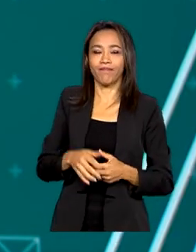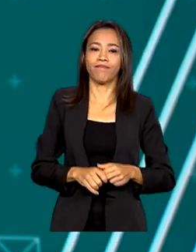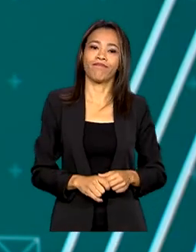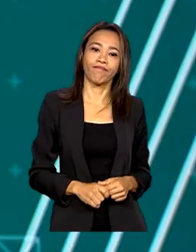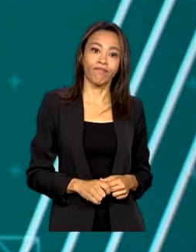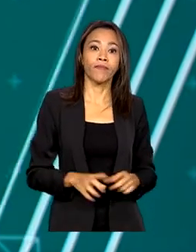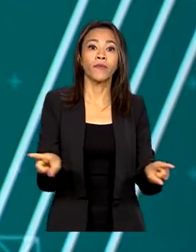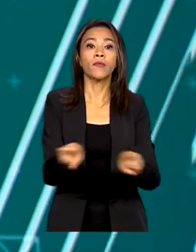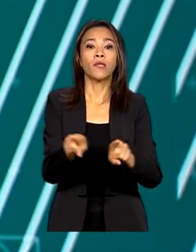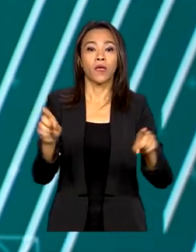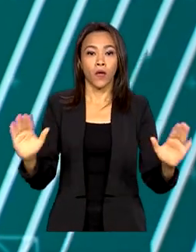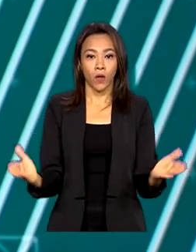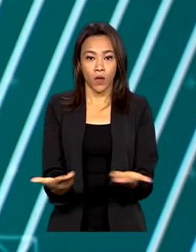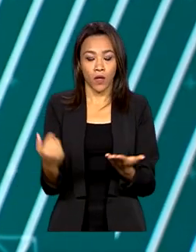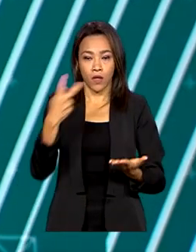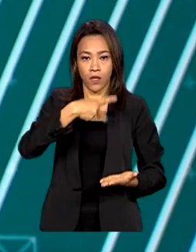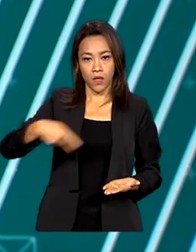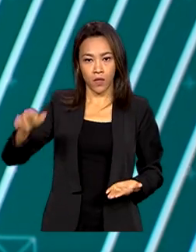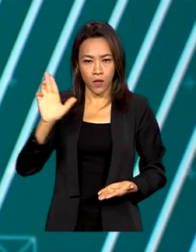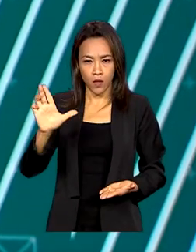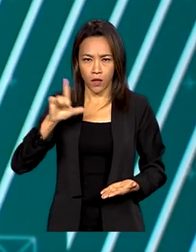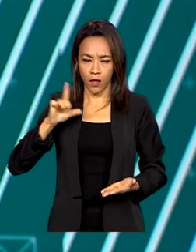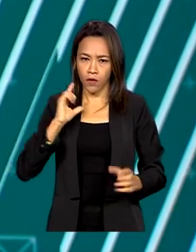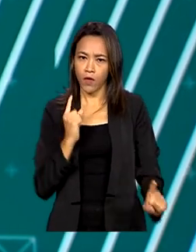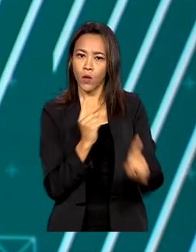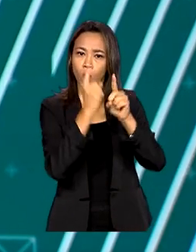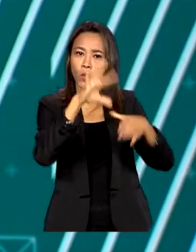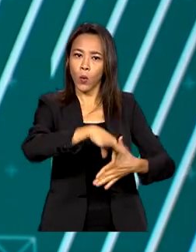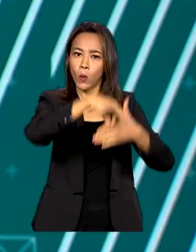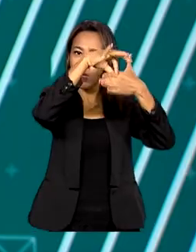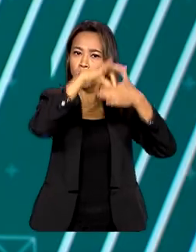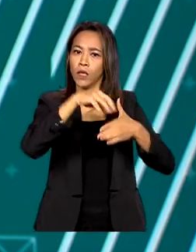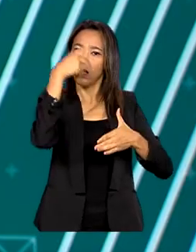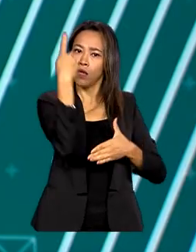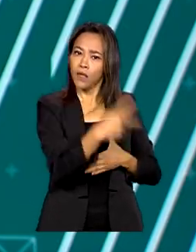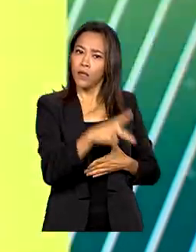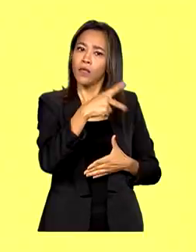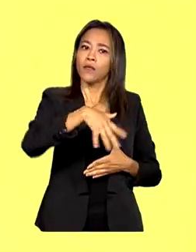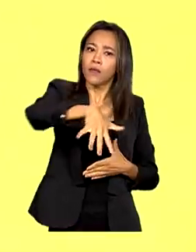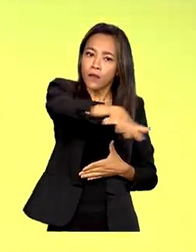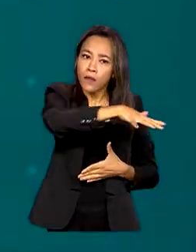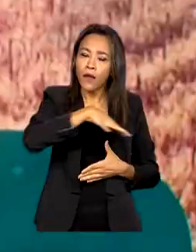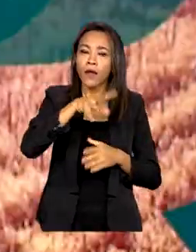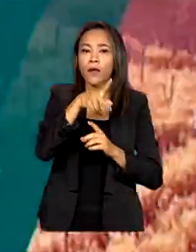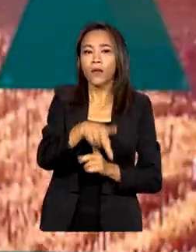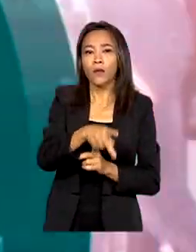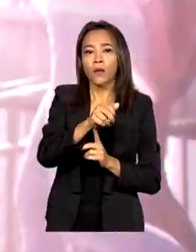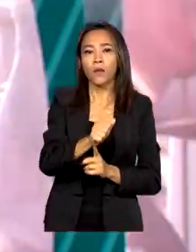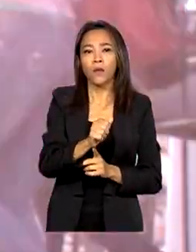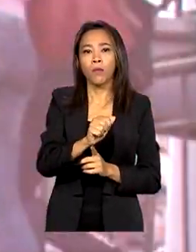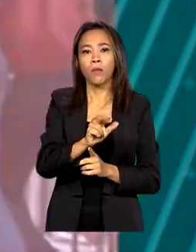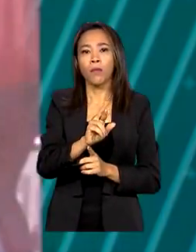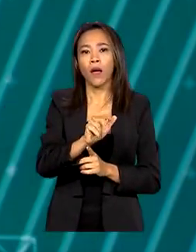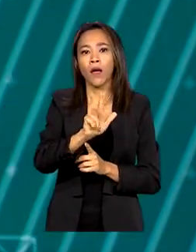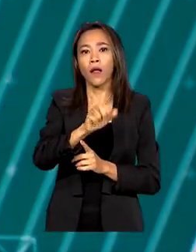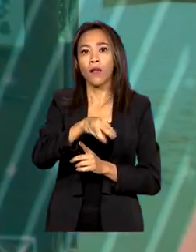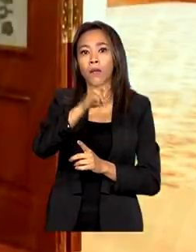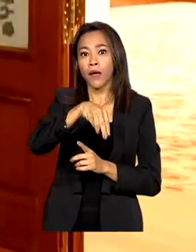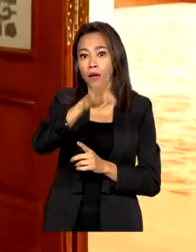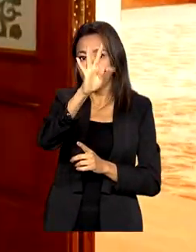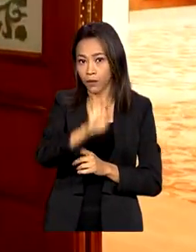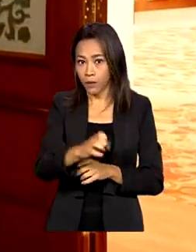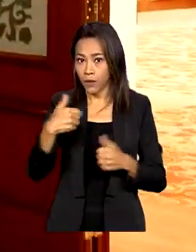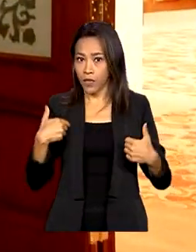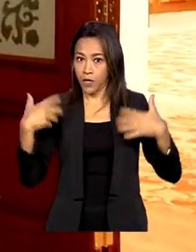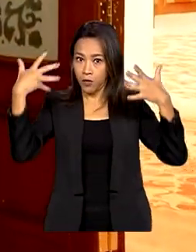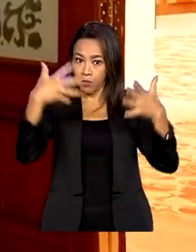Também hoje, o presidente Lula teve encontros com o líder do parlamento e com o primeiro-ministro chinês e participou da tradicional cerimônia de